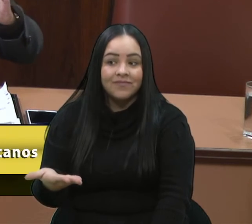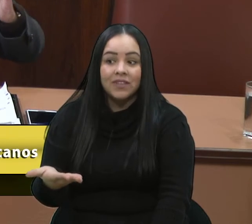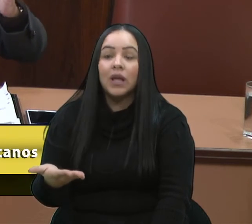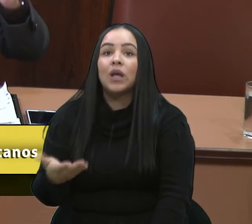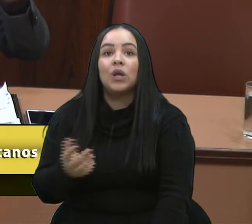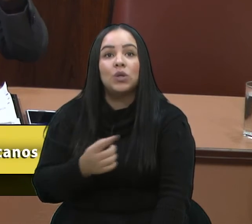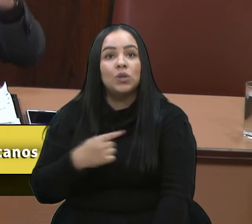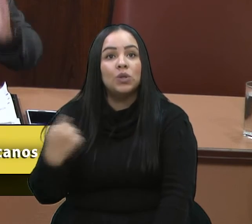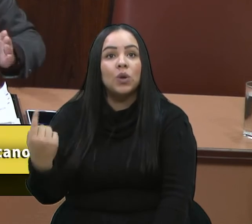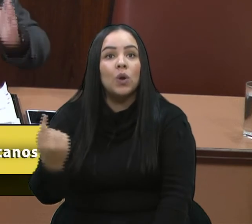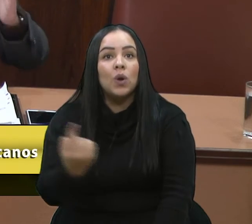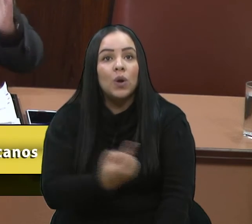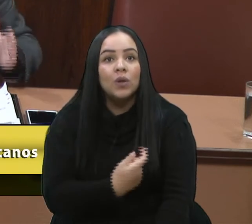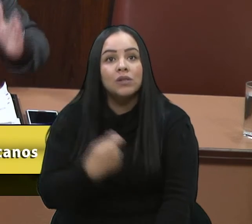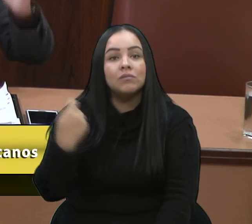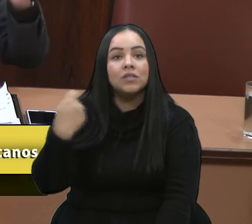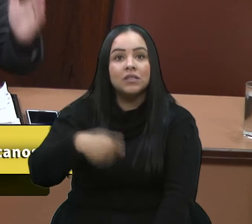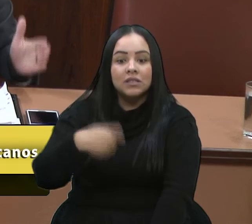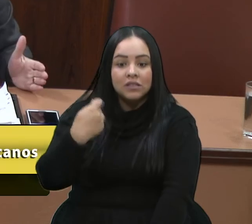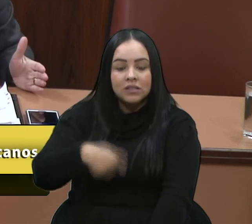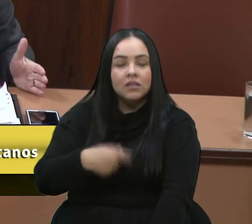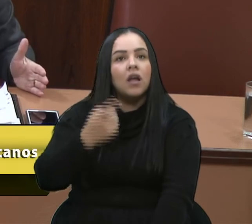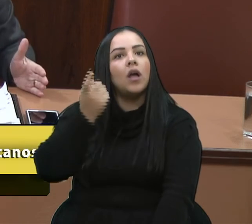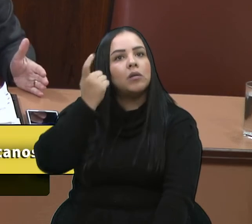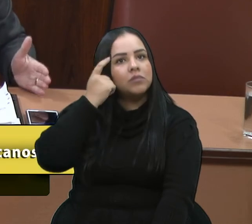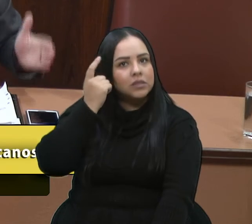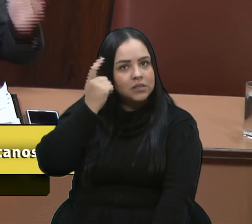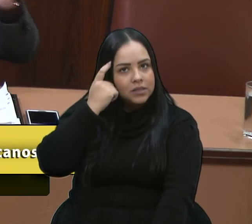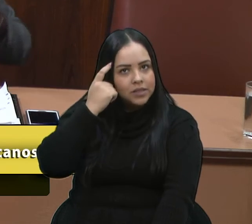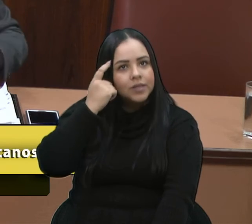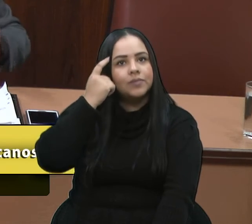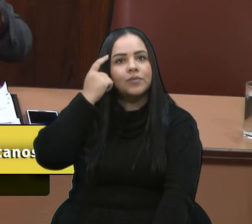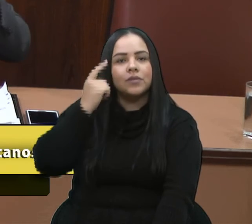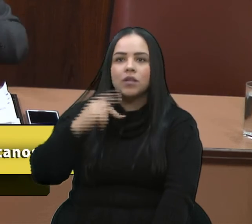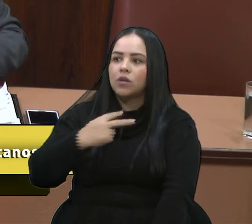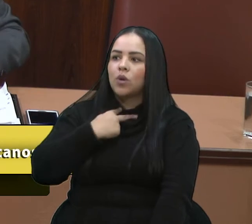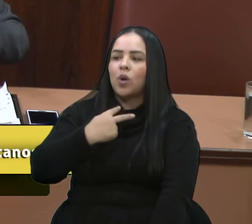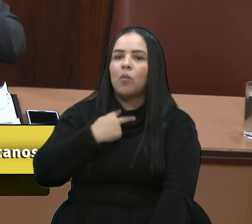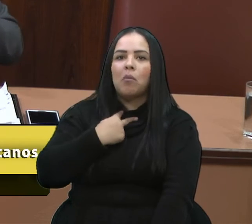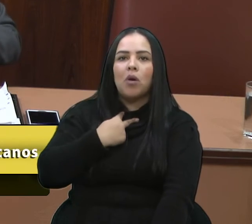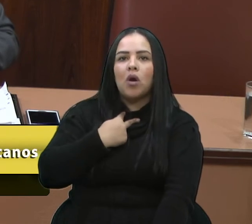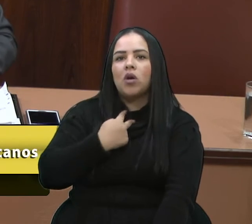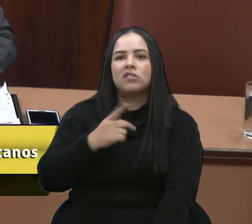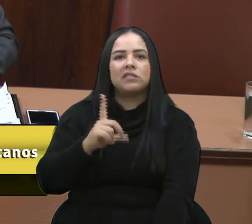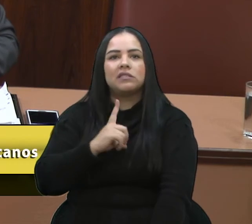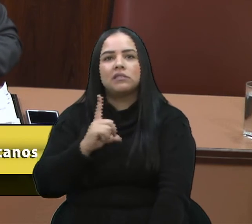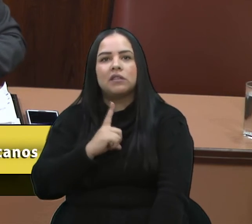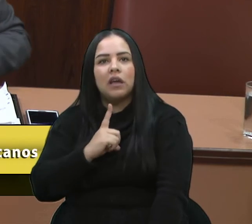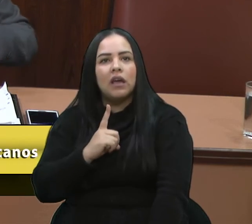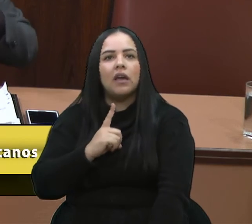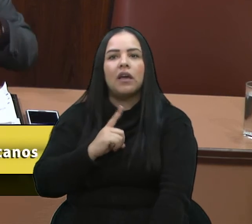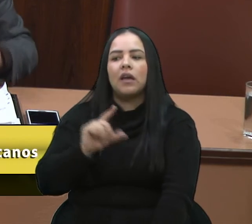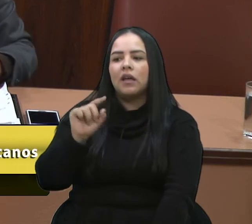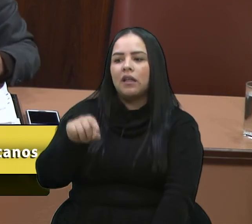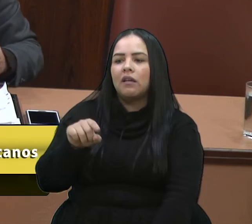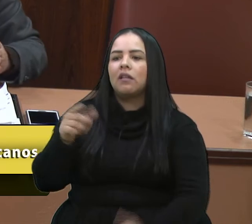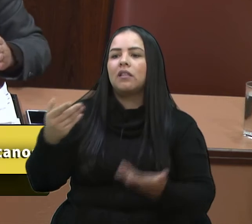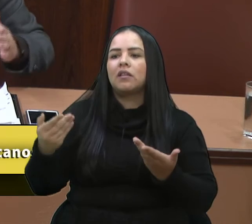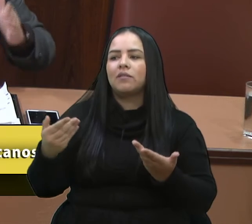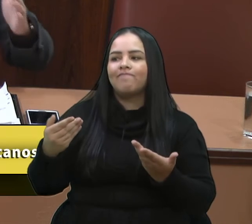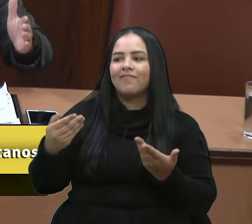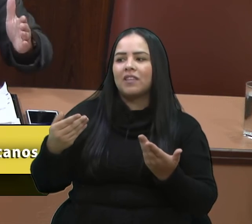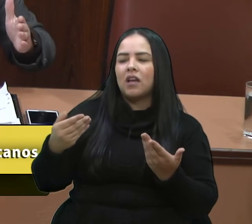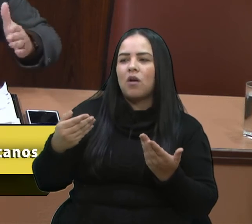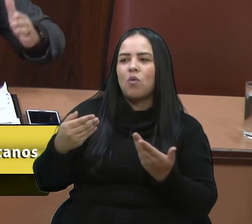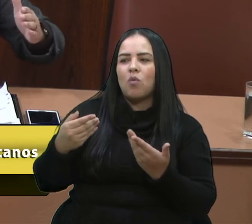ter esta crítica construtiva. Nós não podemos estabelecer critérios por conta